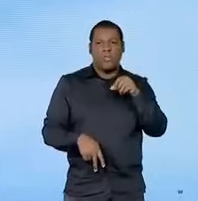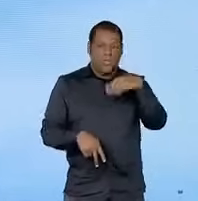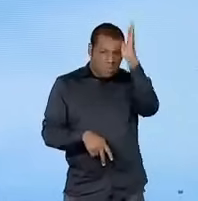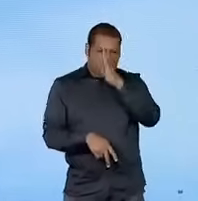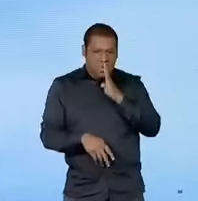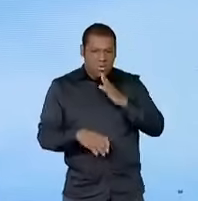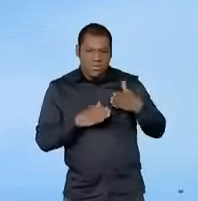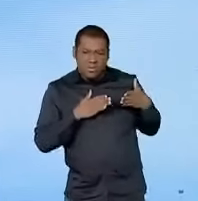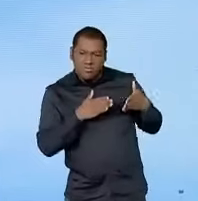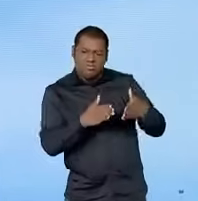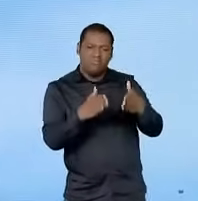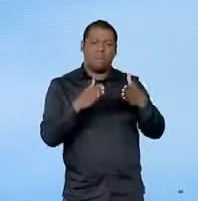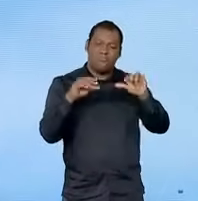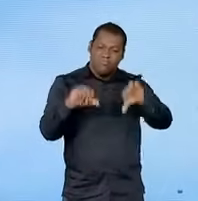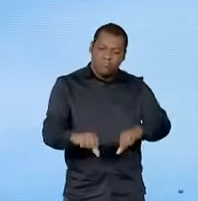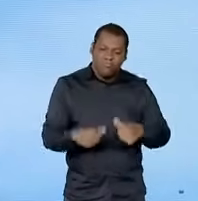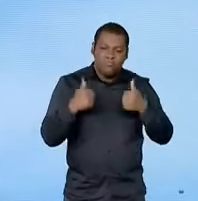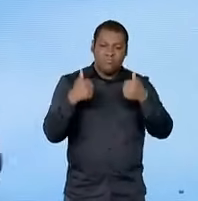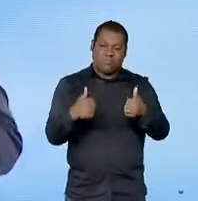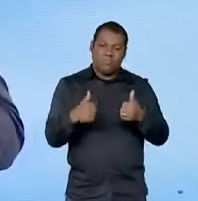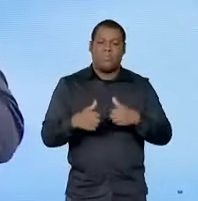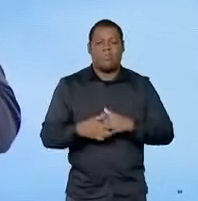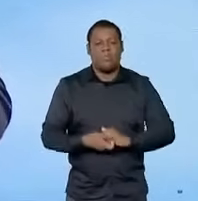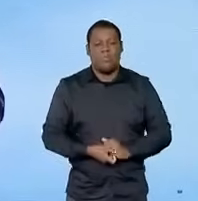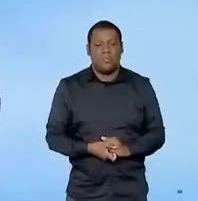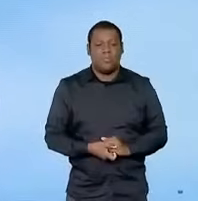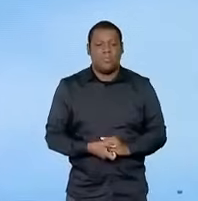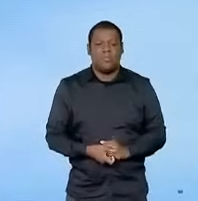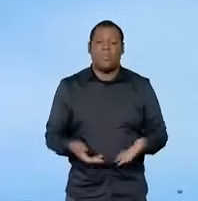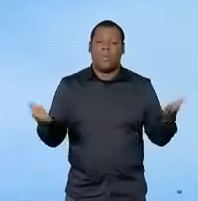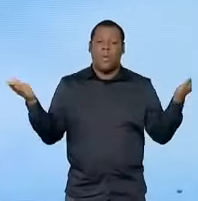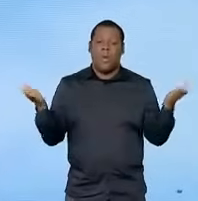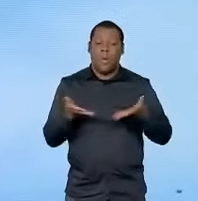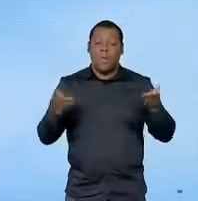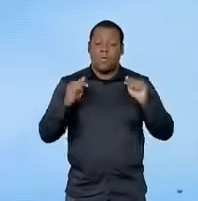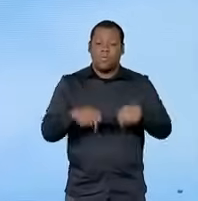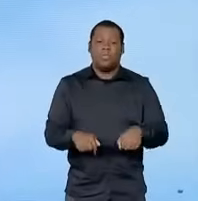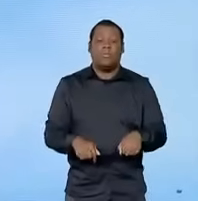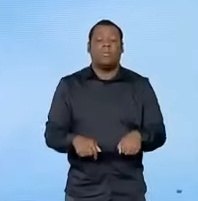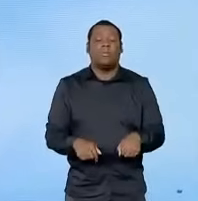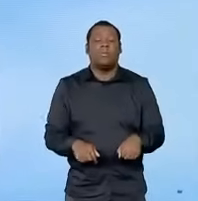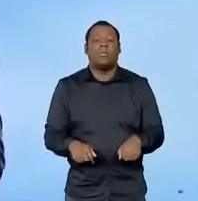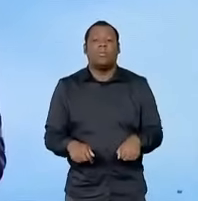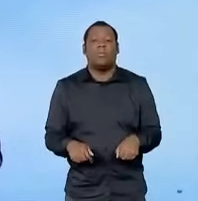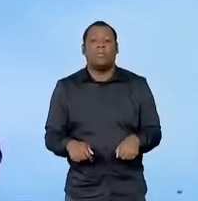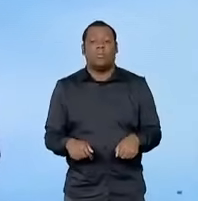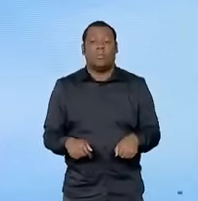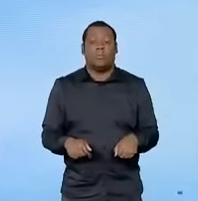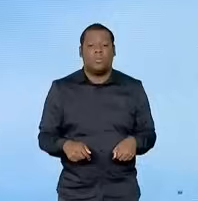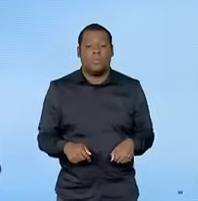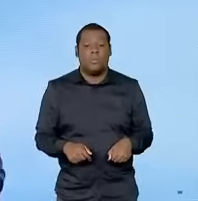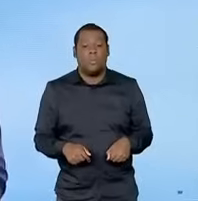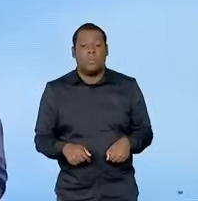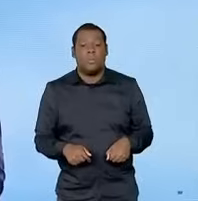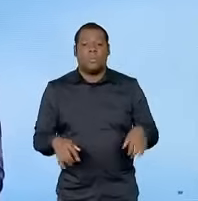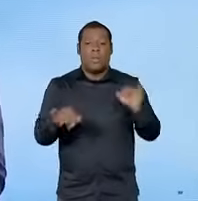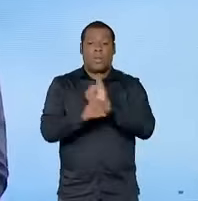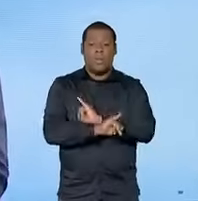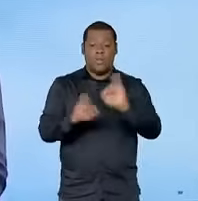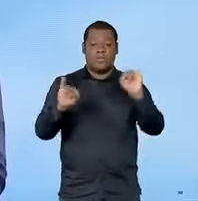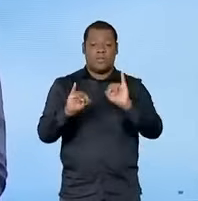seguir e se erguer. E aqui, presidente, faço um parêntese para